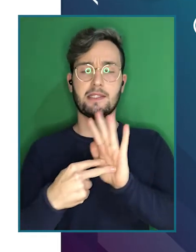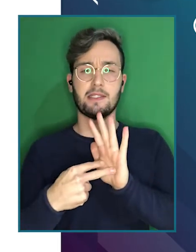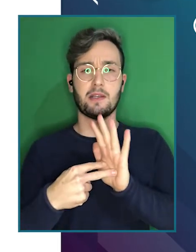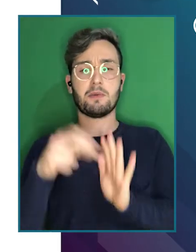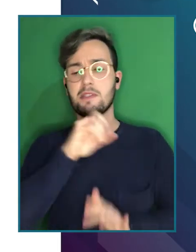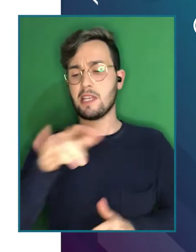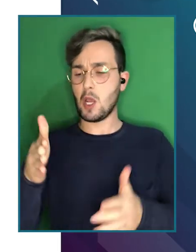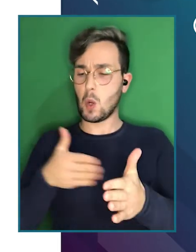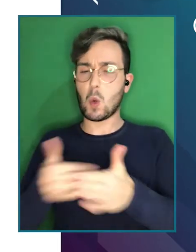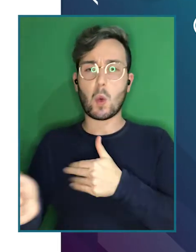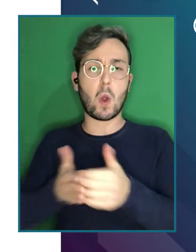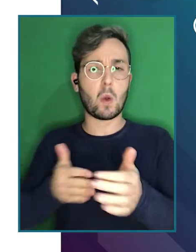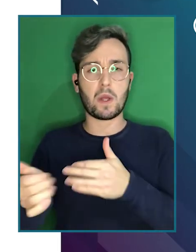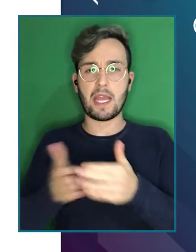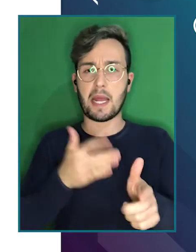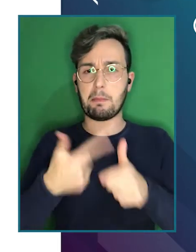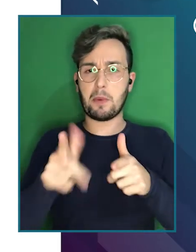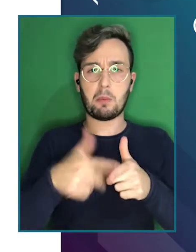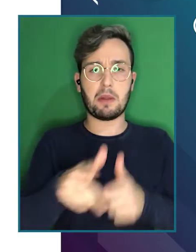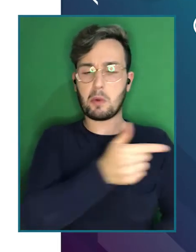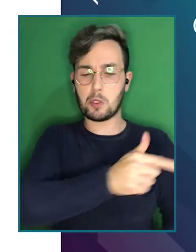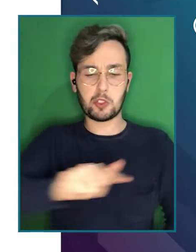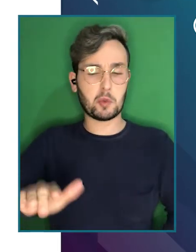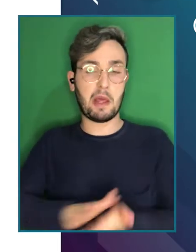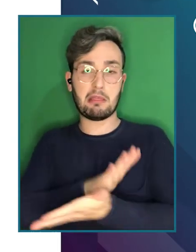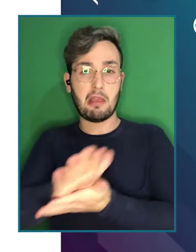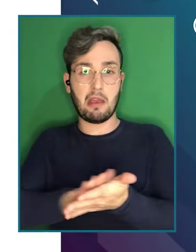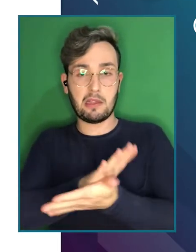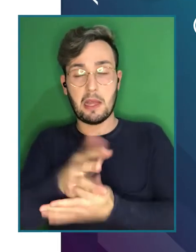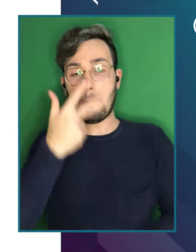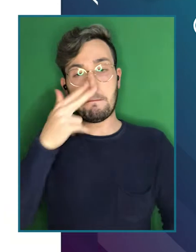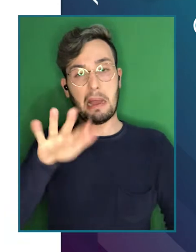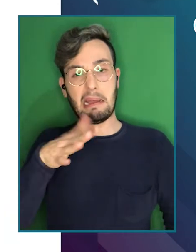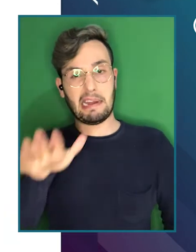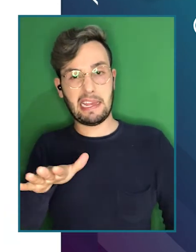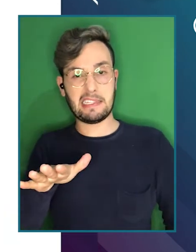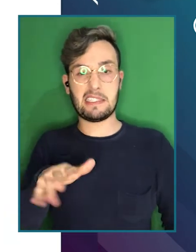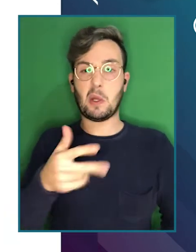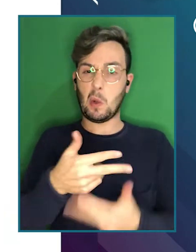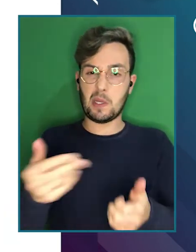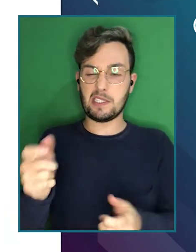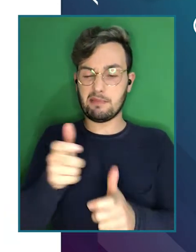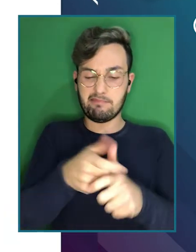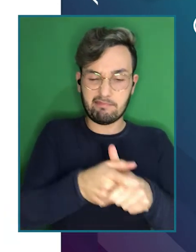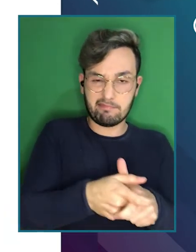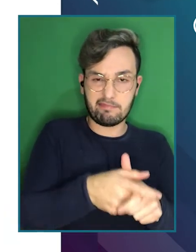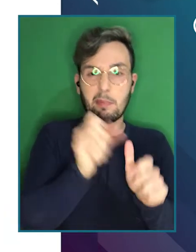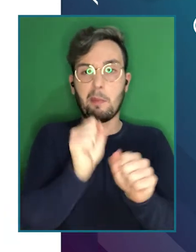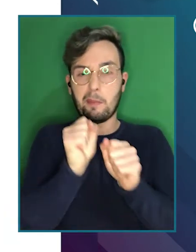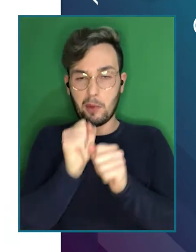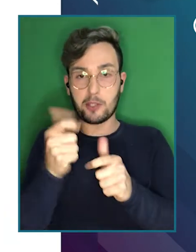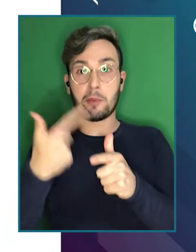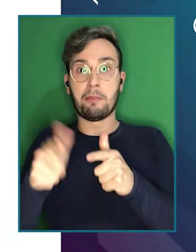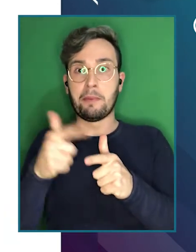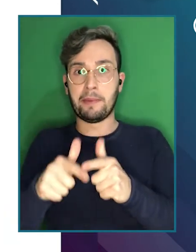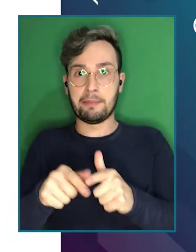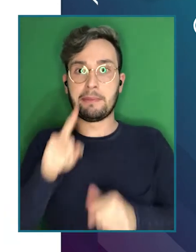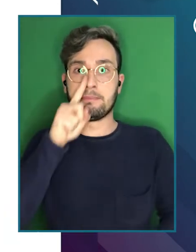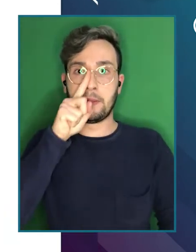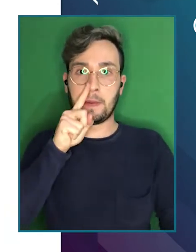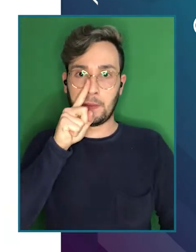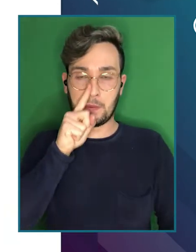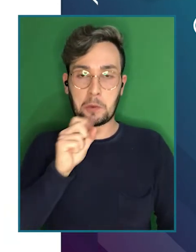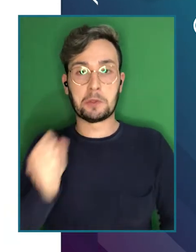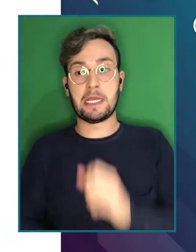alerta quando a qualquer sinal de descontinuidade, embora muitas vezes pareça inofensivo, pode vir a causar